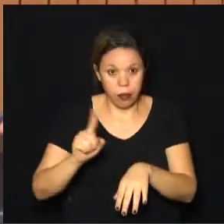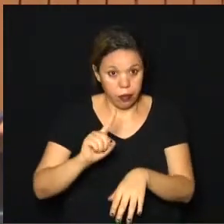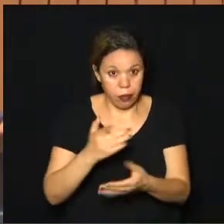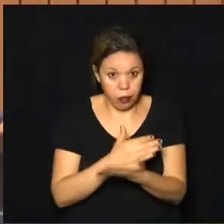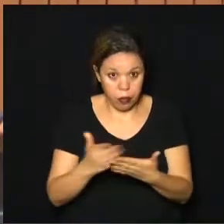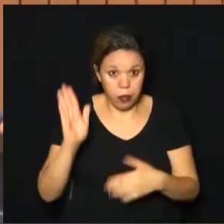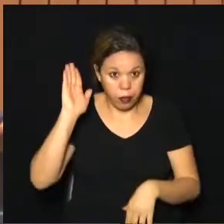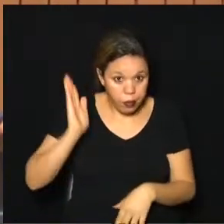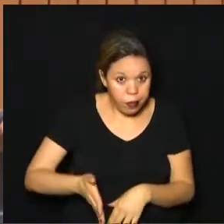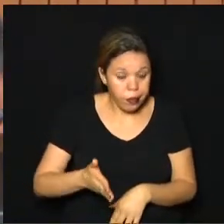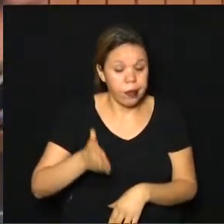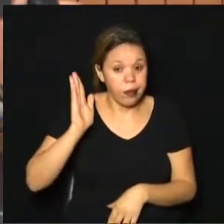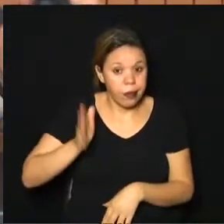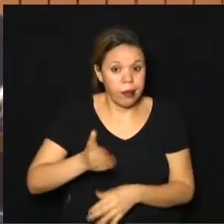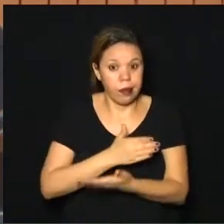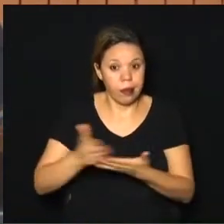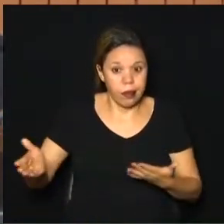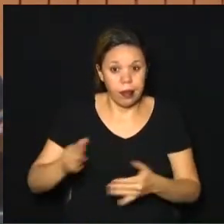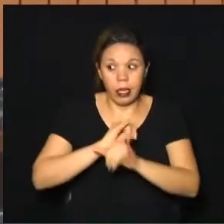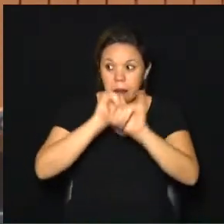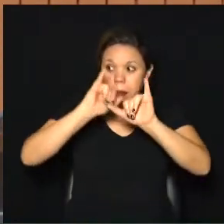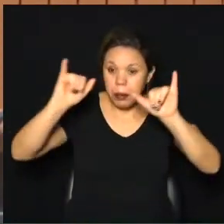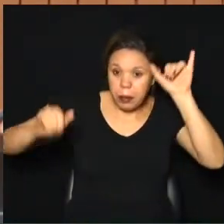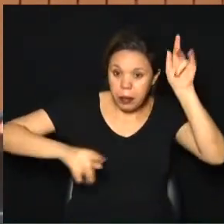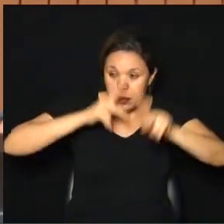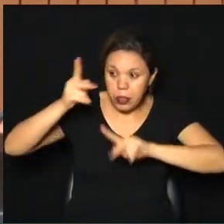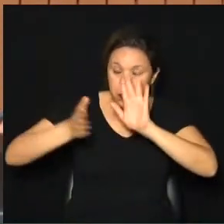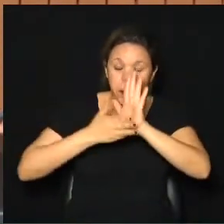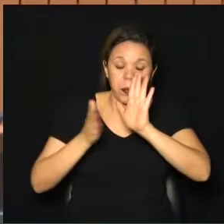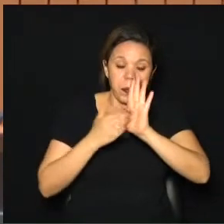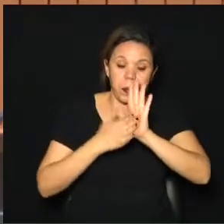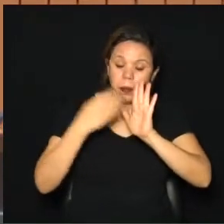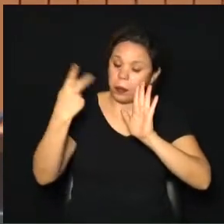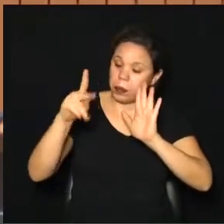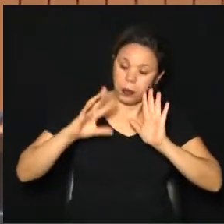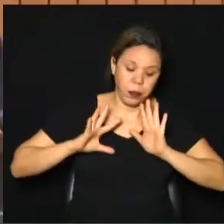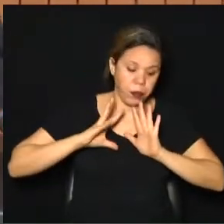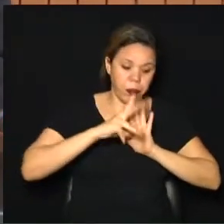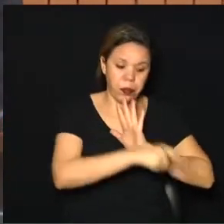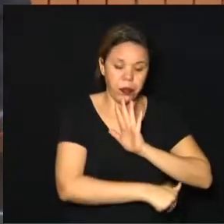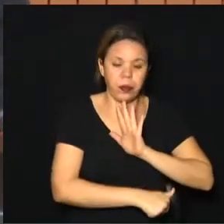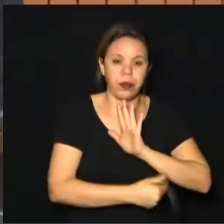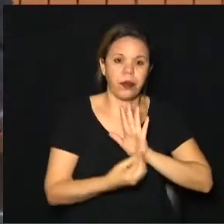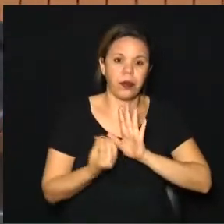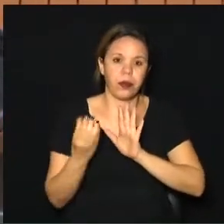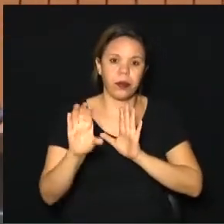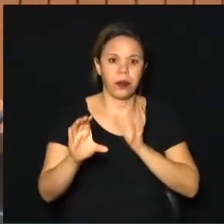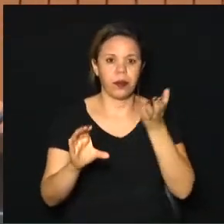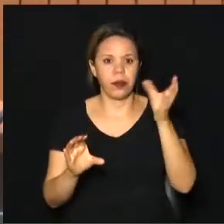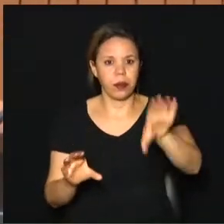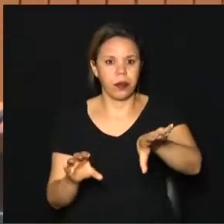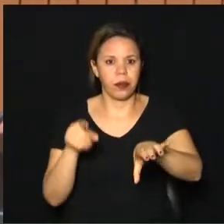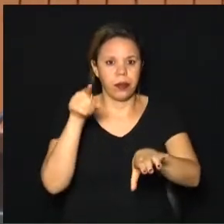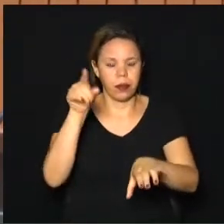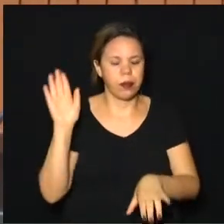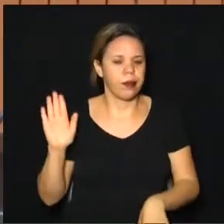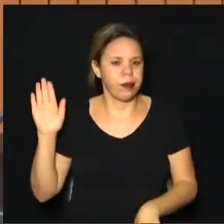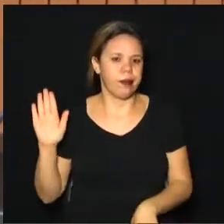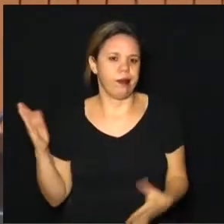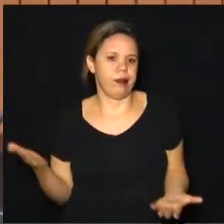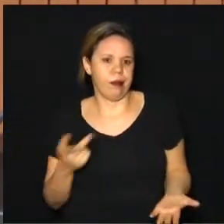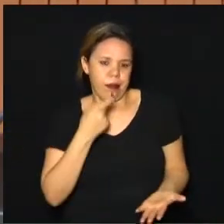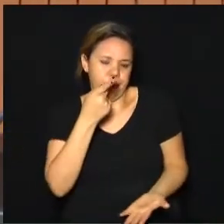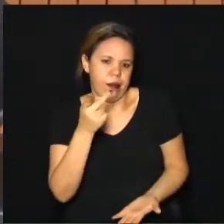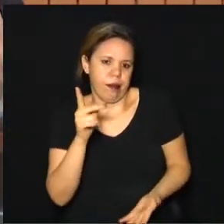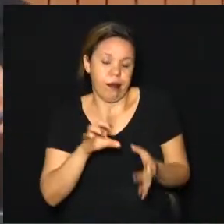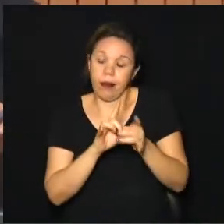já. Comece já a dizer para as pessoas que você é pré-candidato. Pode colocar nas redes sociais que você é um pré-candidato,